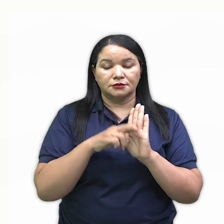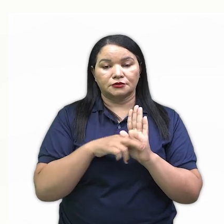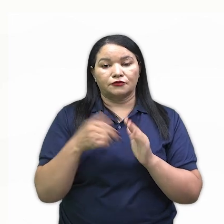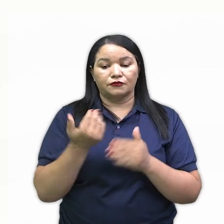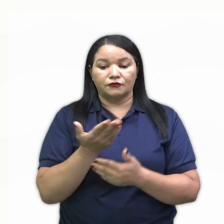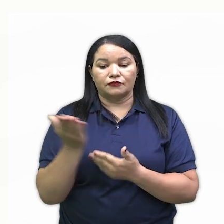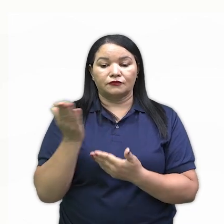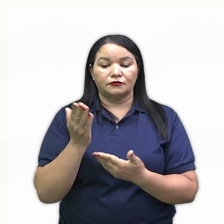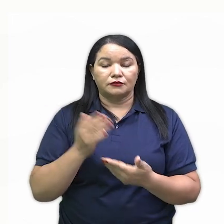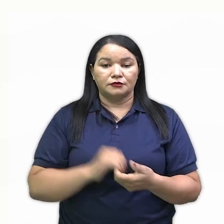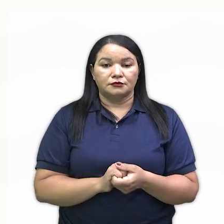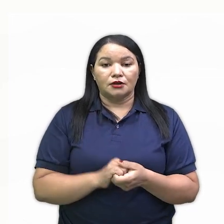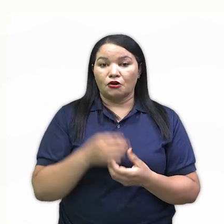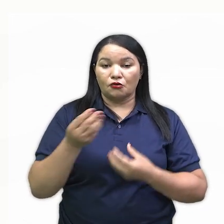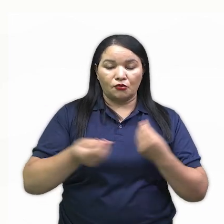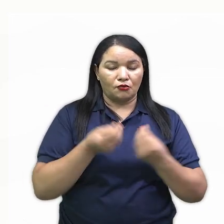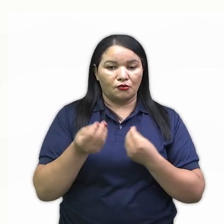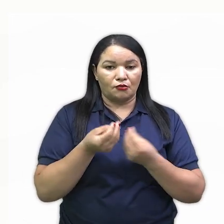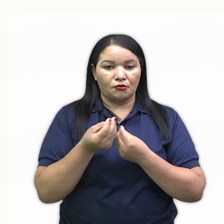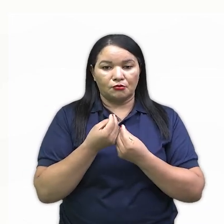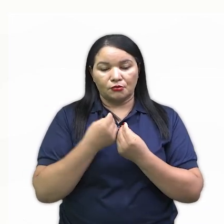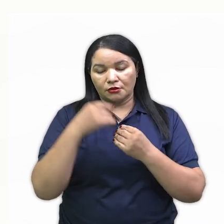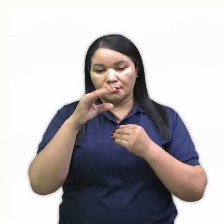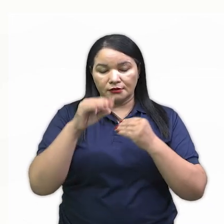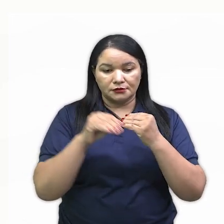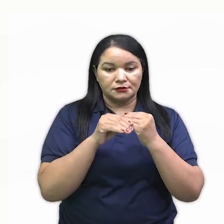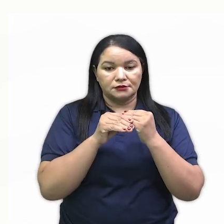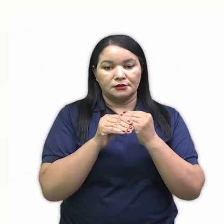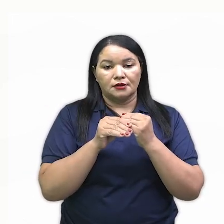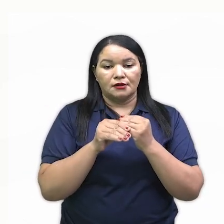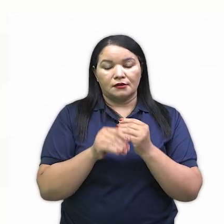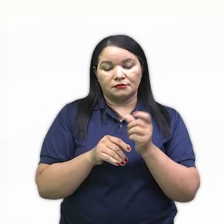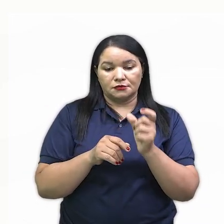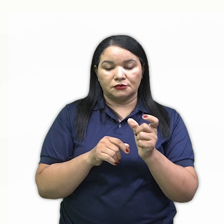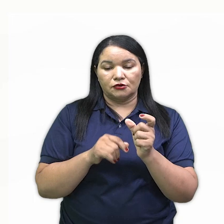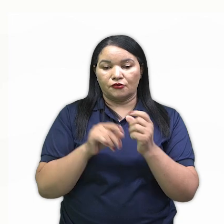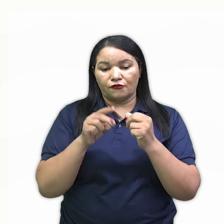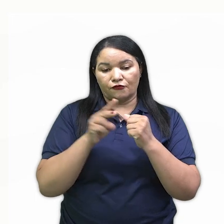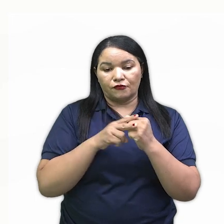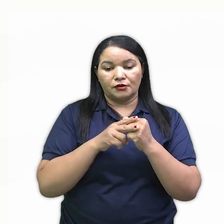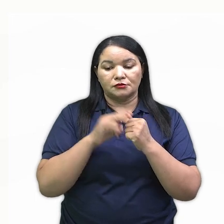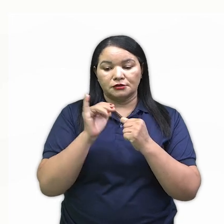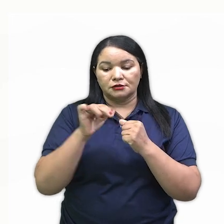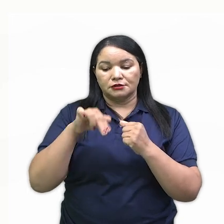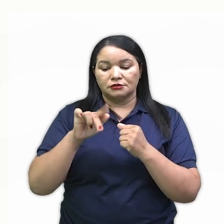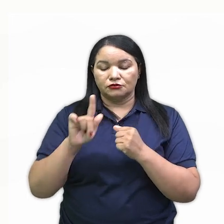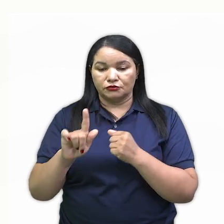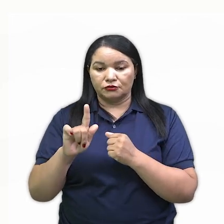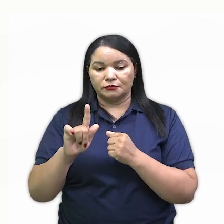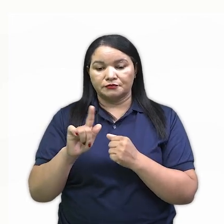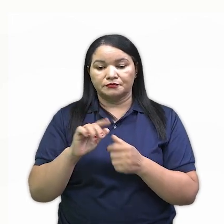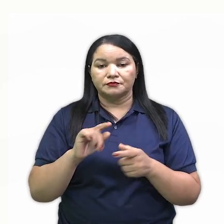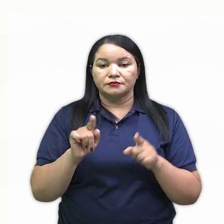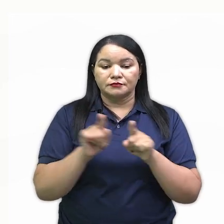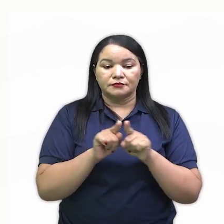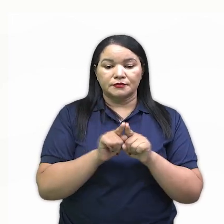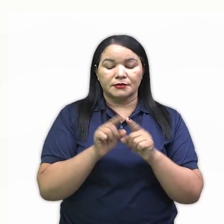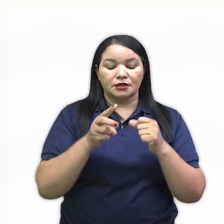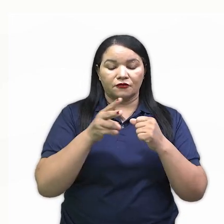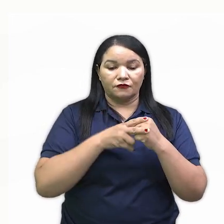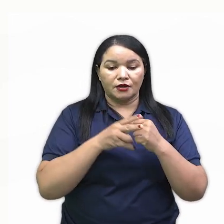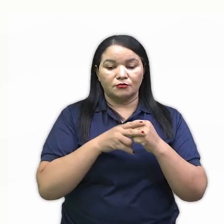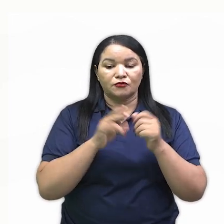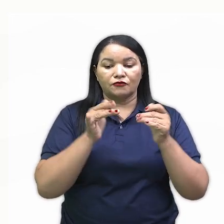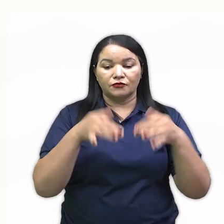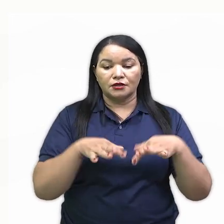as regras, né, de como eu vou acrescentar o ing, e a gente vai já treinar isso também. Verbos terminados em